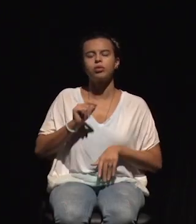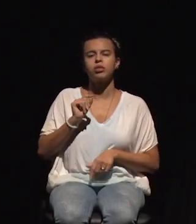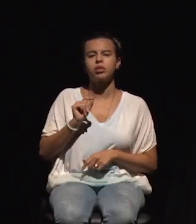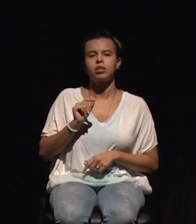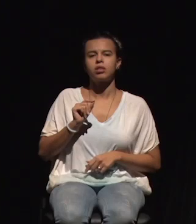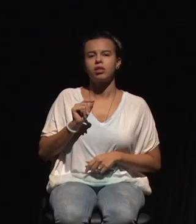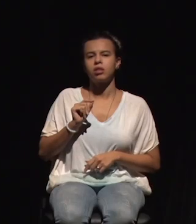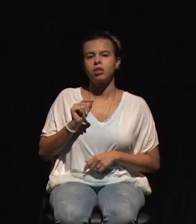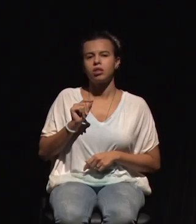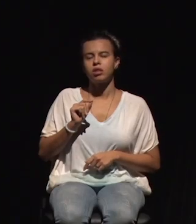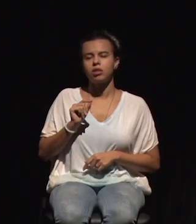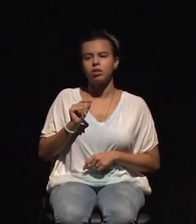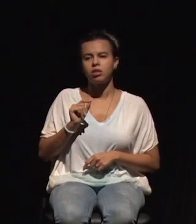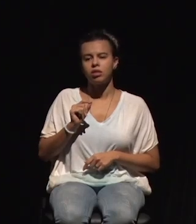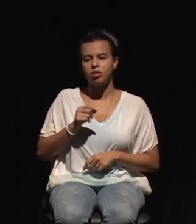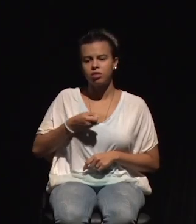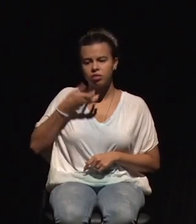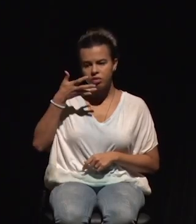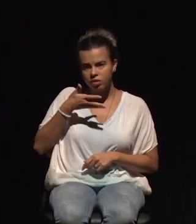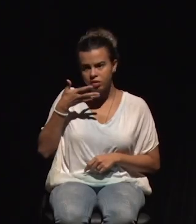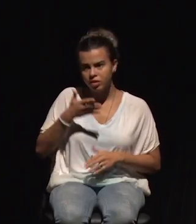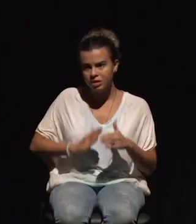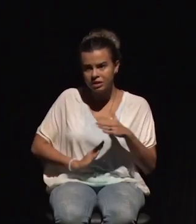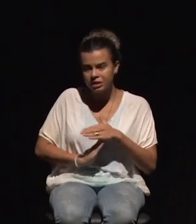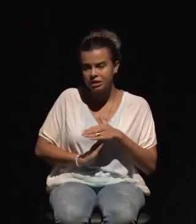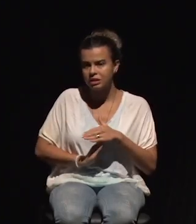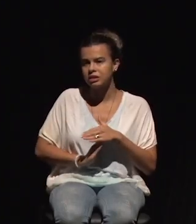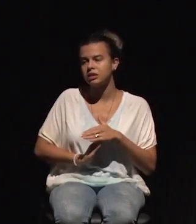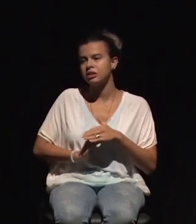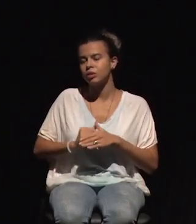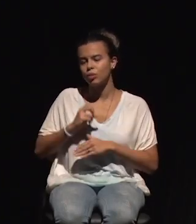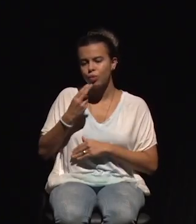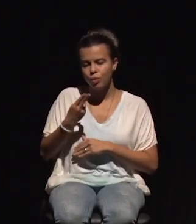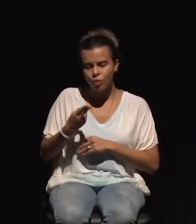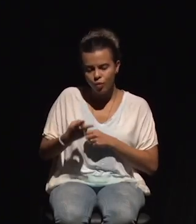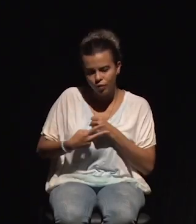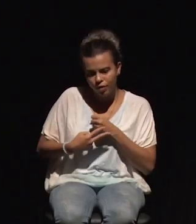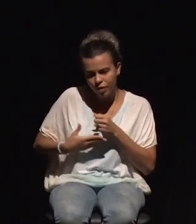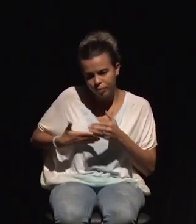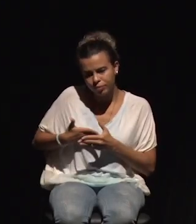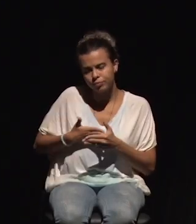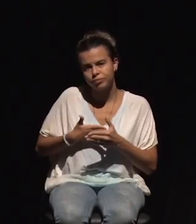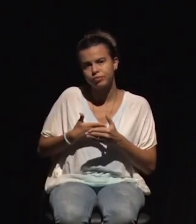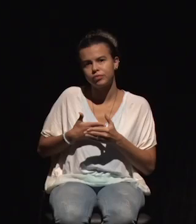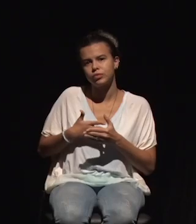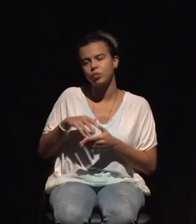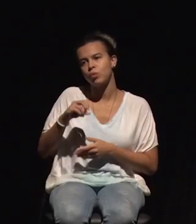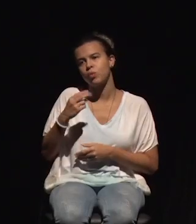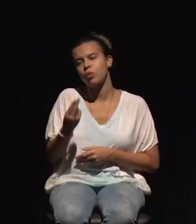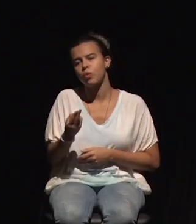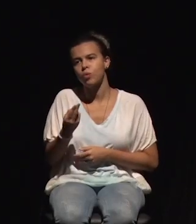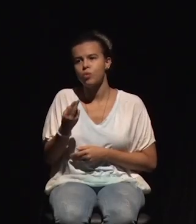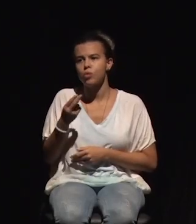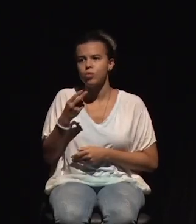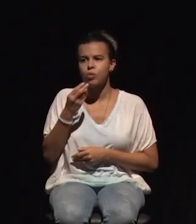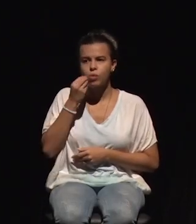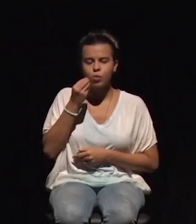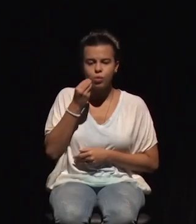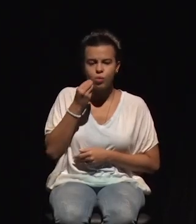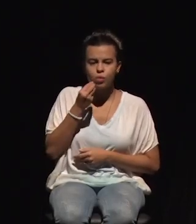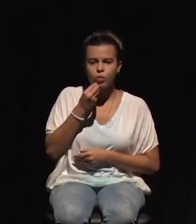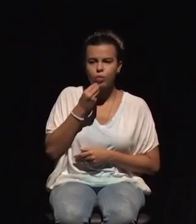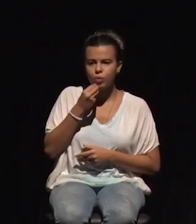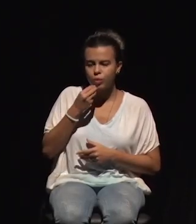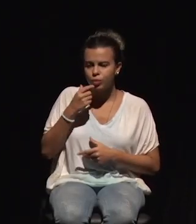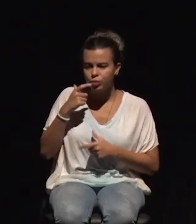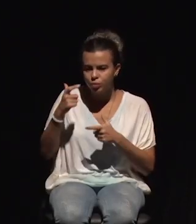no limite da fala ou no limite do verbo também buscando alguns